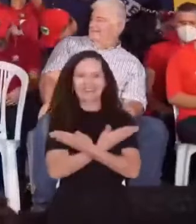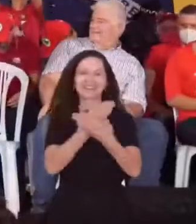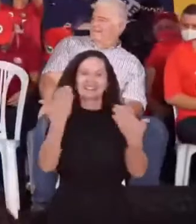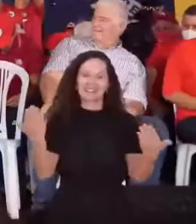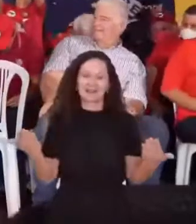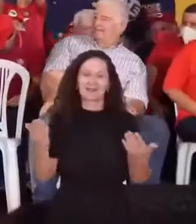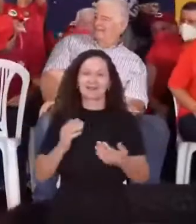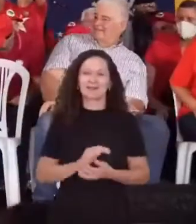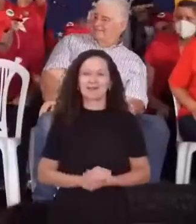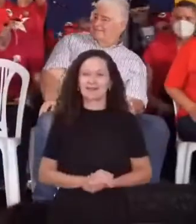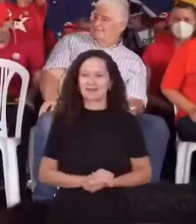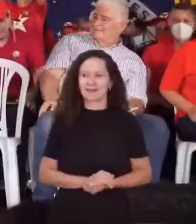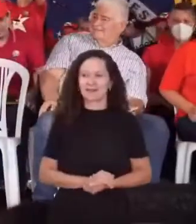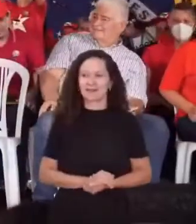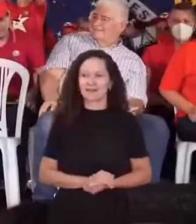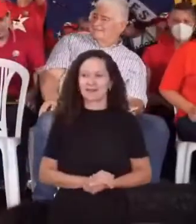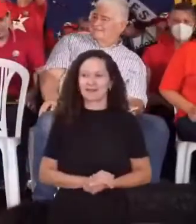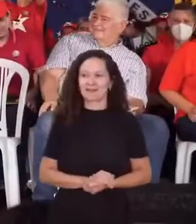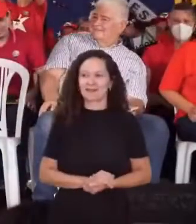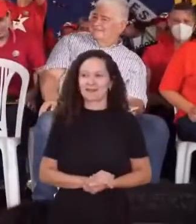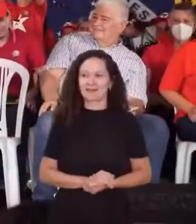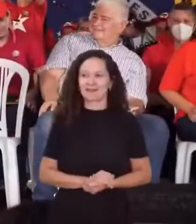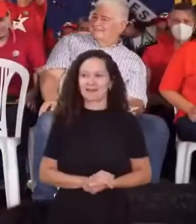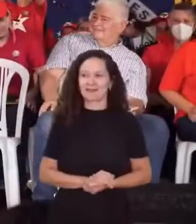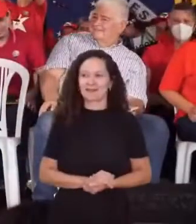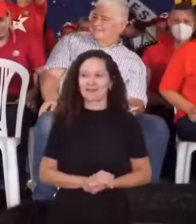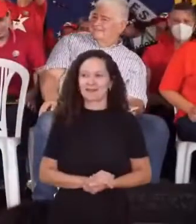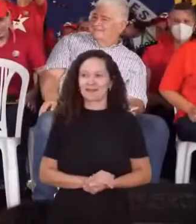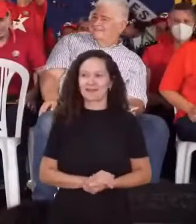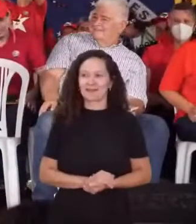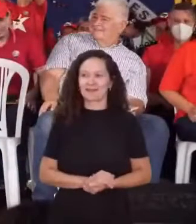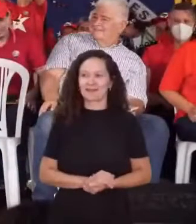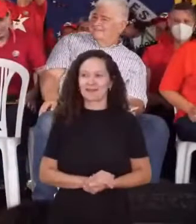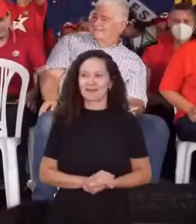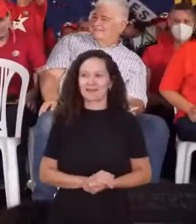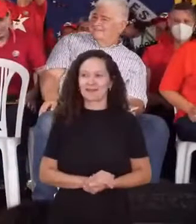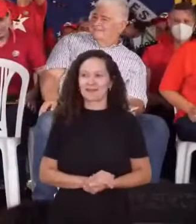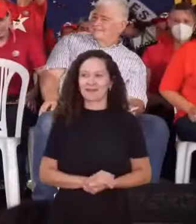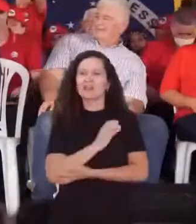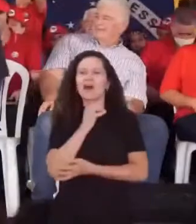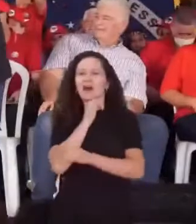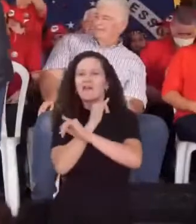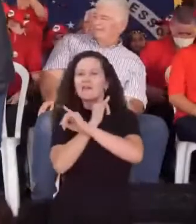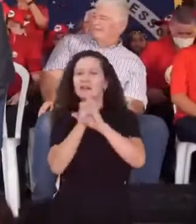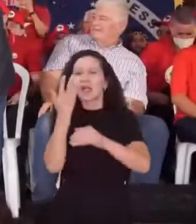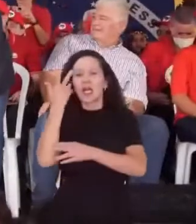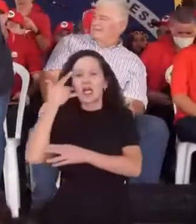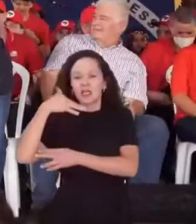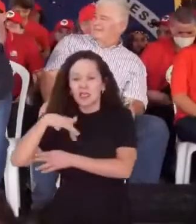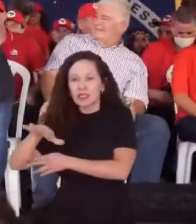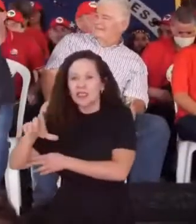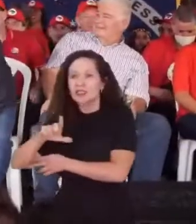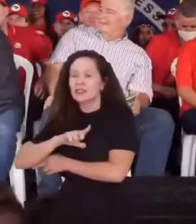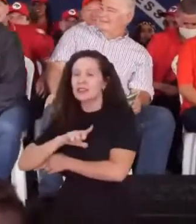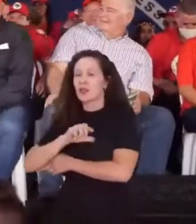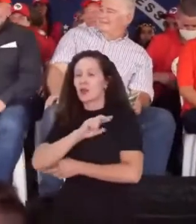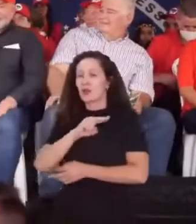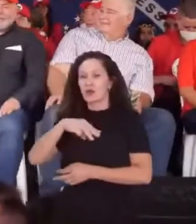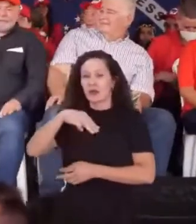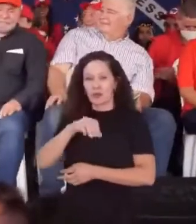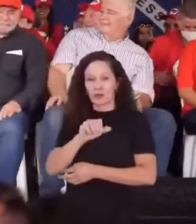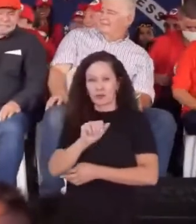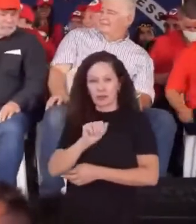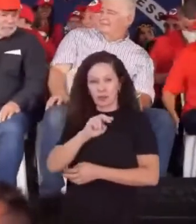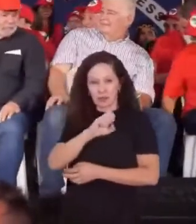Muito obrigada, João Pedro. Camaradas, mais um aviso aqui de crianças. Manuel e Lucas estão perdidos. A mãe Raquel